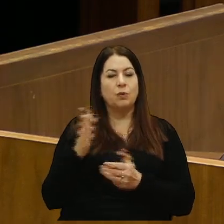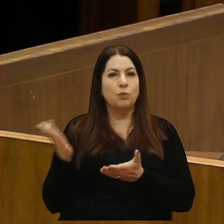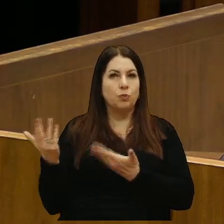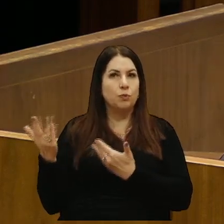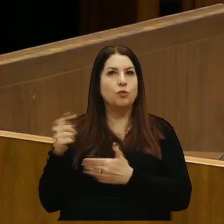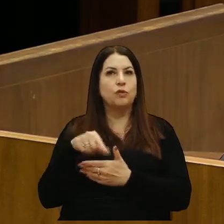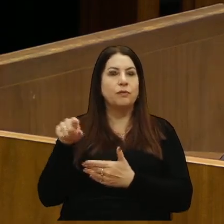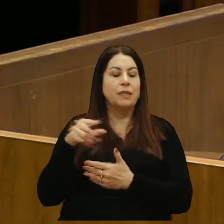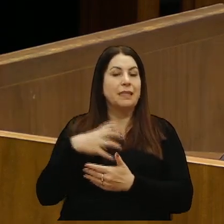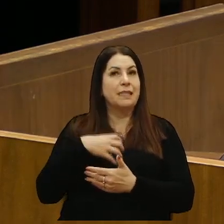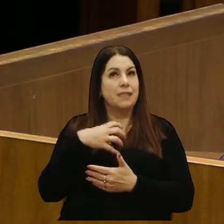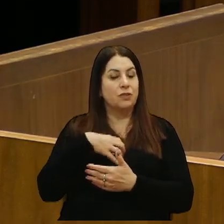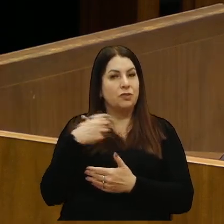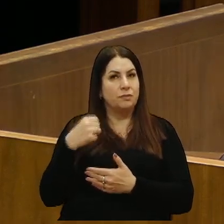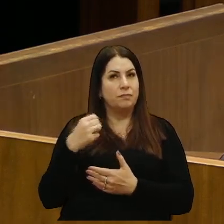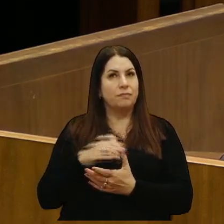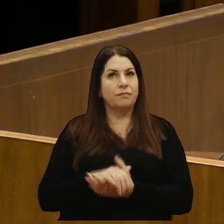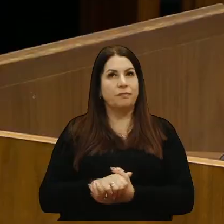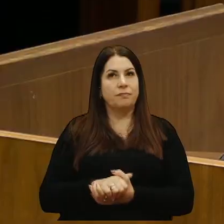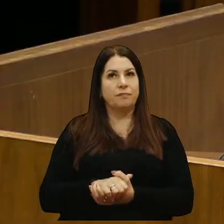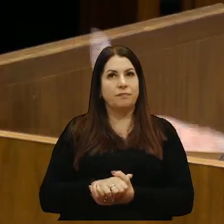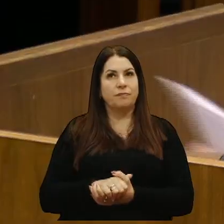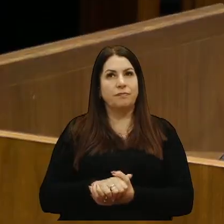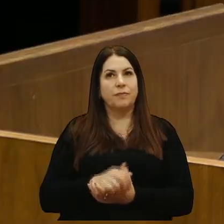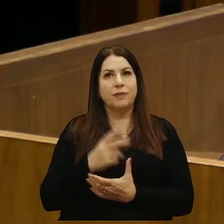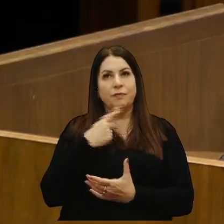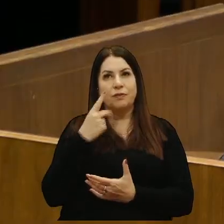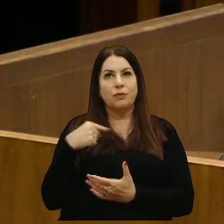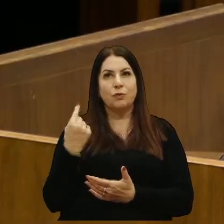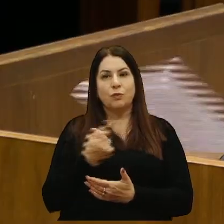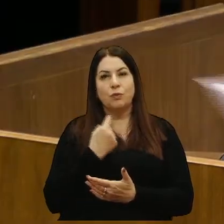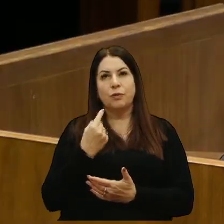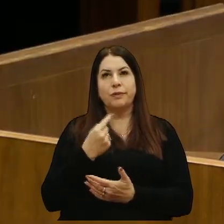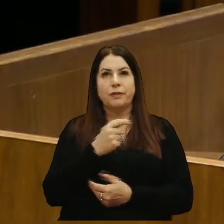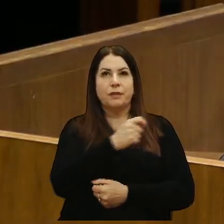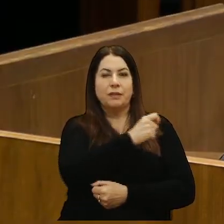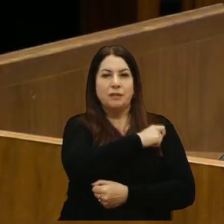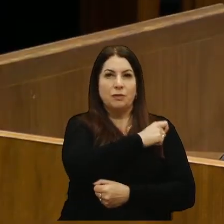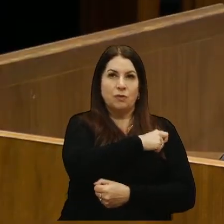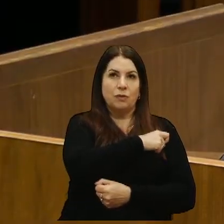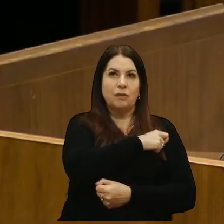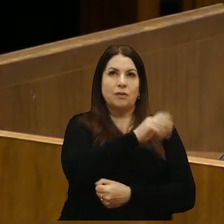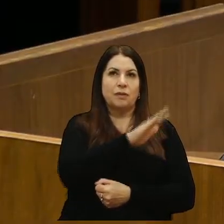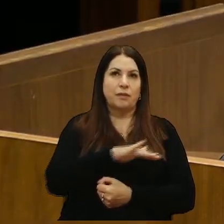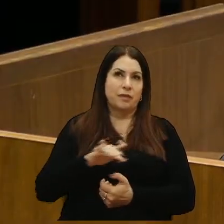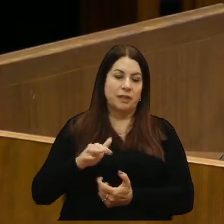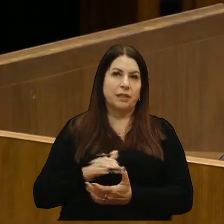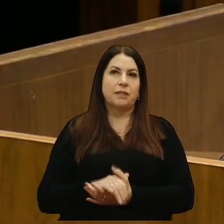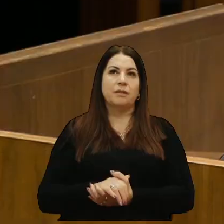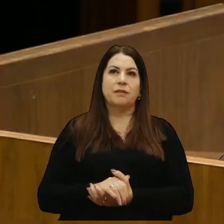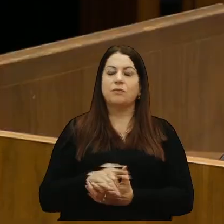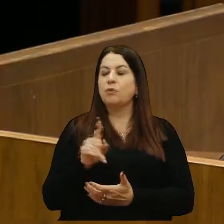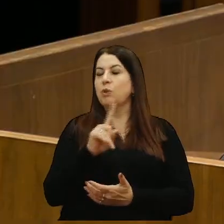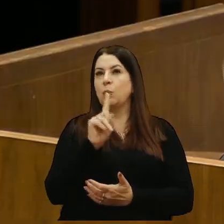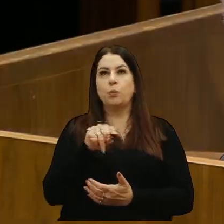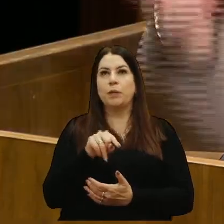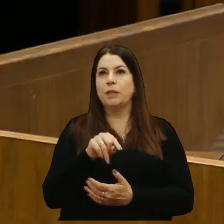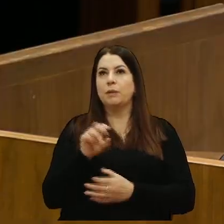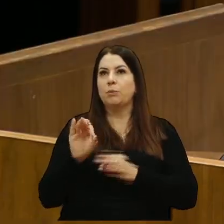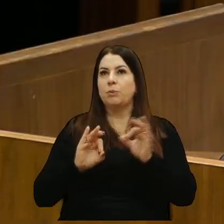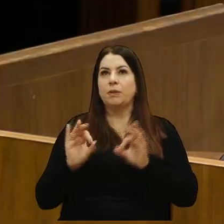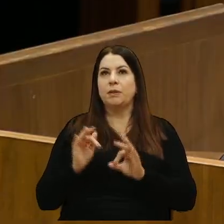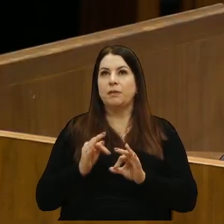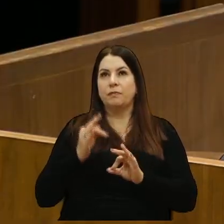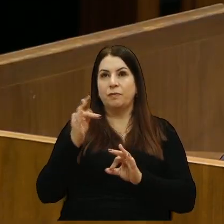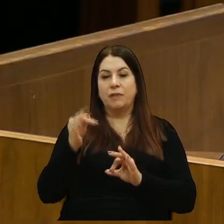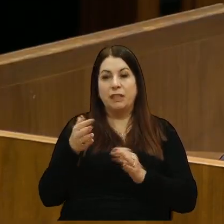está sentindo necessidade. Então, falar dos nossos estudantes, das nossas crianças, não é preparar o